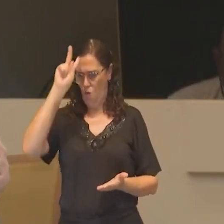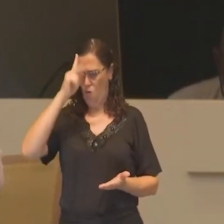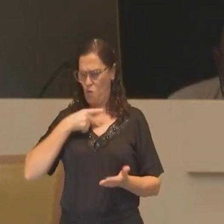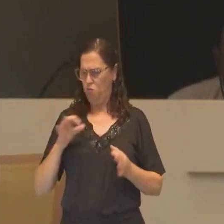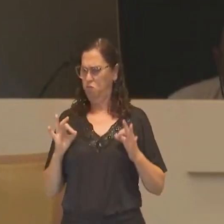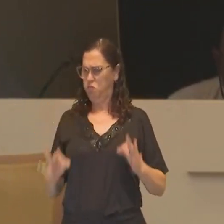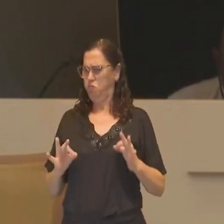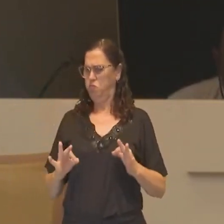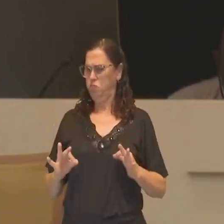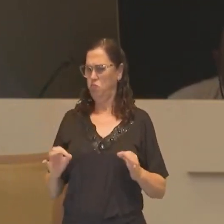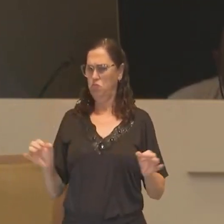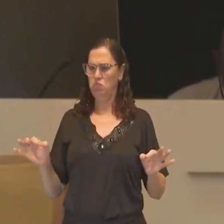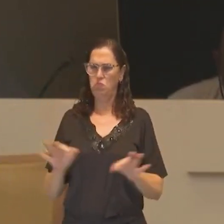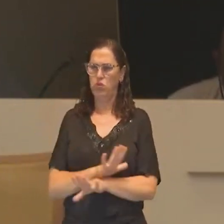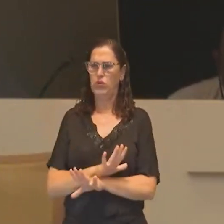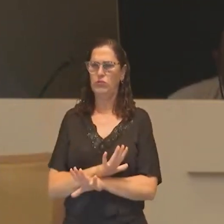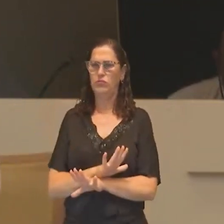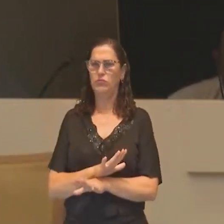autossuficiente.